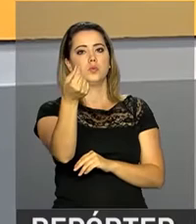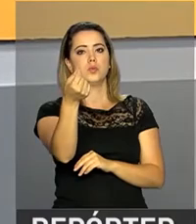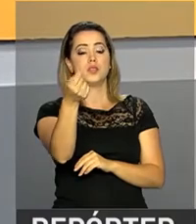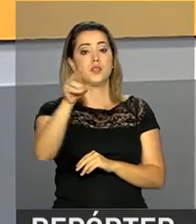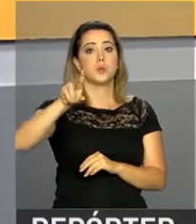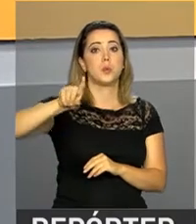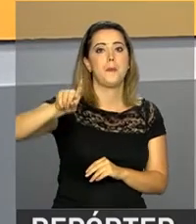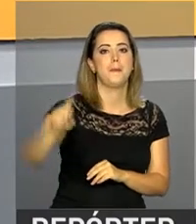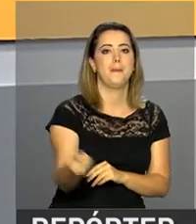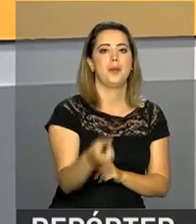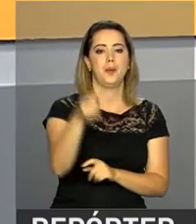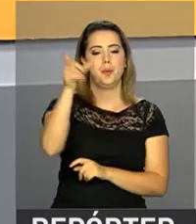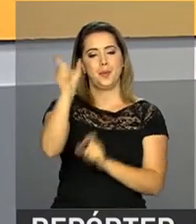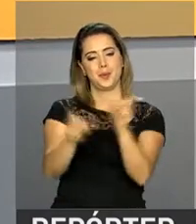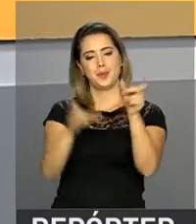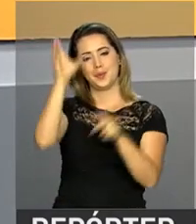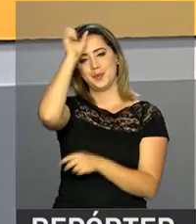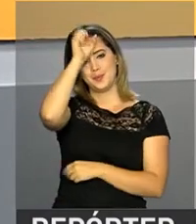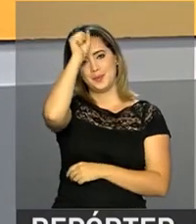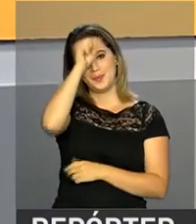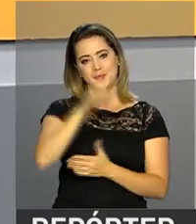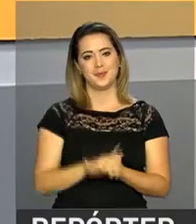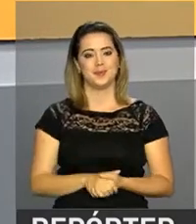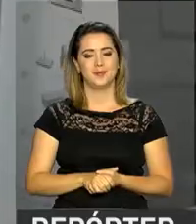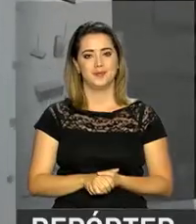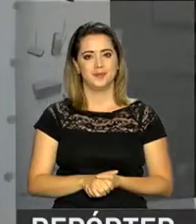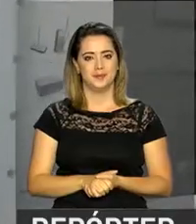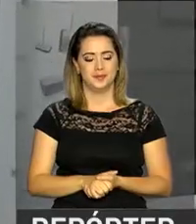de 200 mil aprendizes.